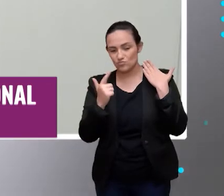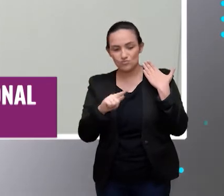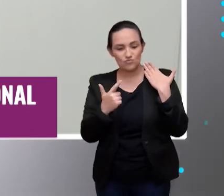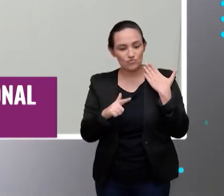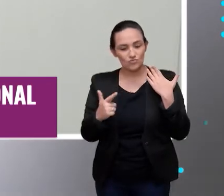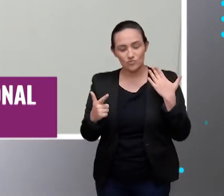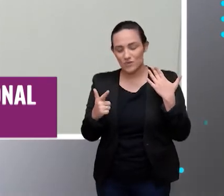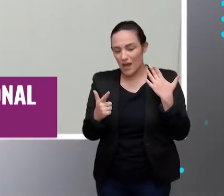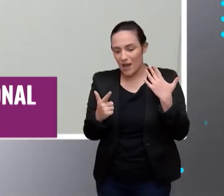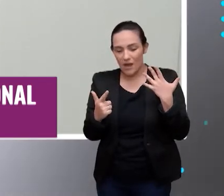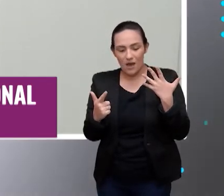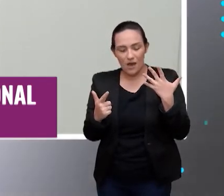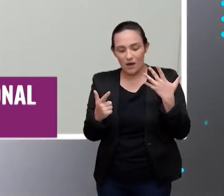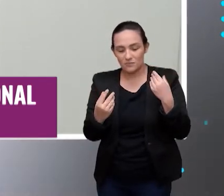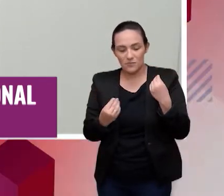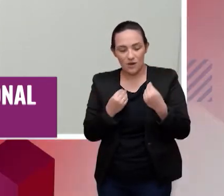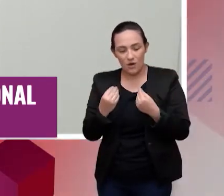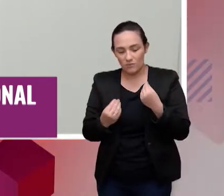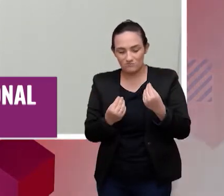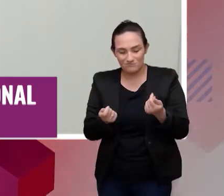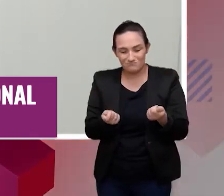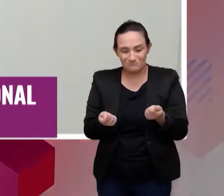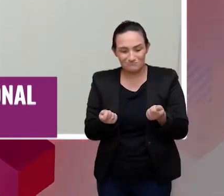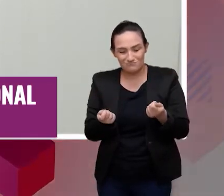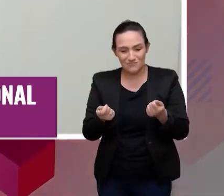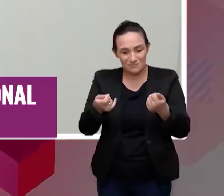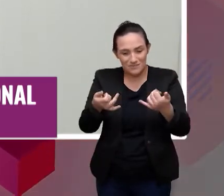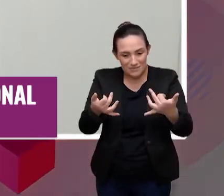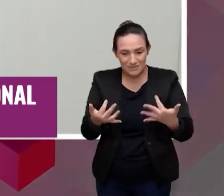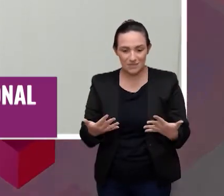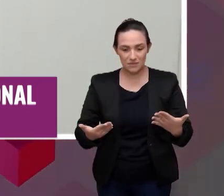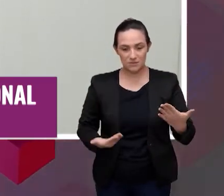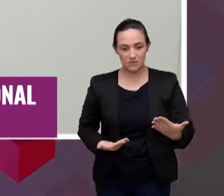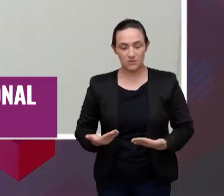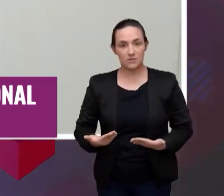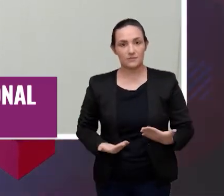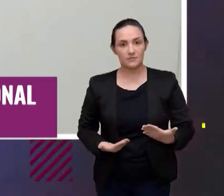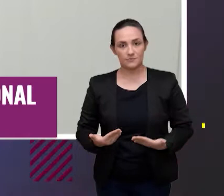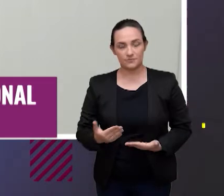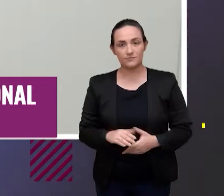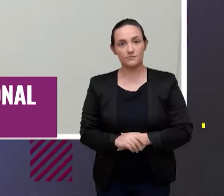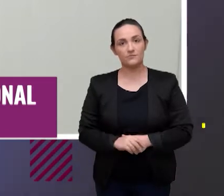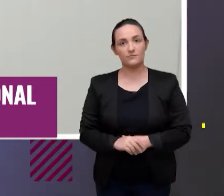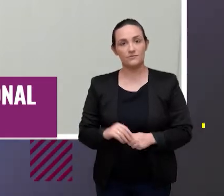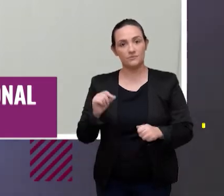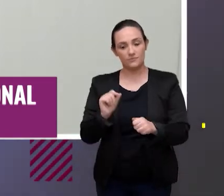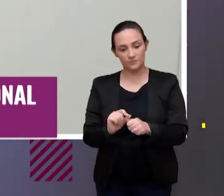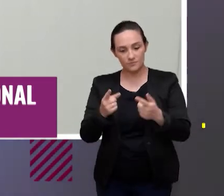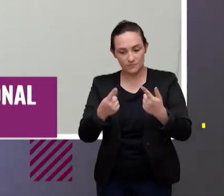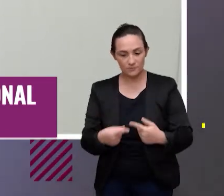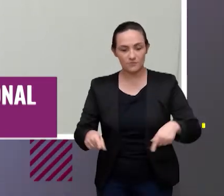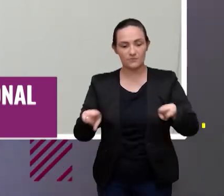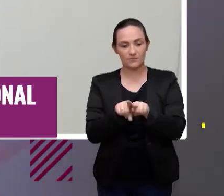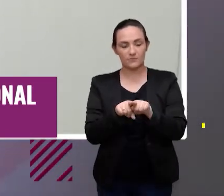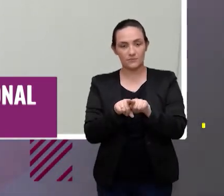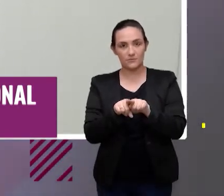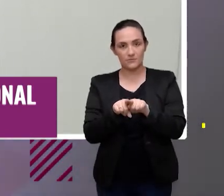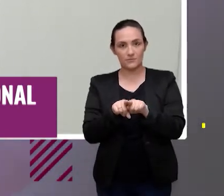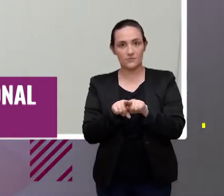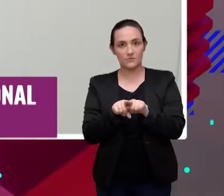suficiente para prestar o serviço. E atuamos em parceria com o CVV até o ano de